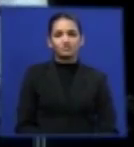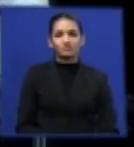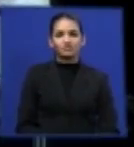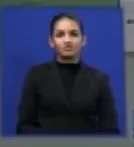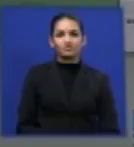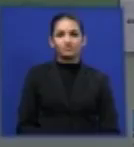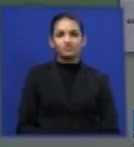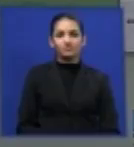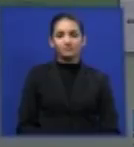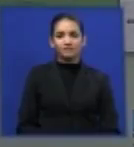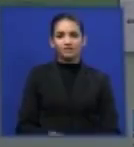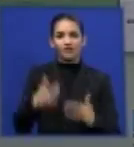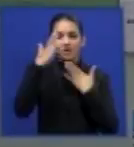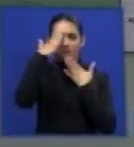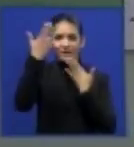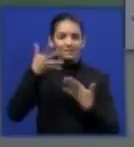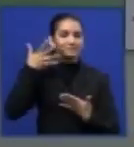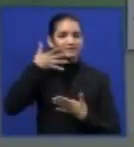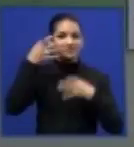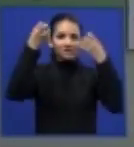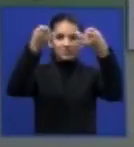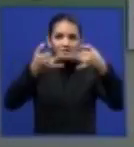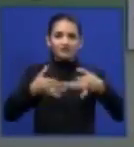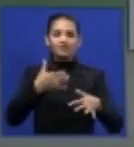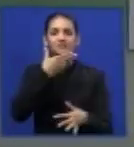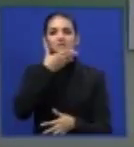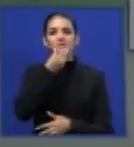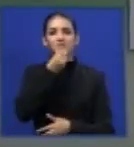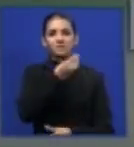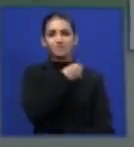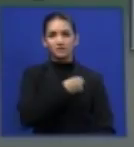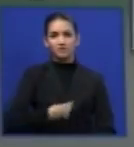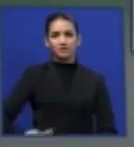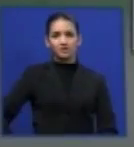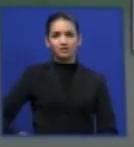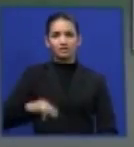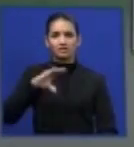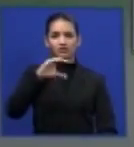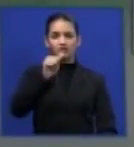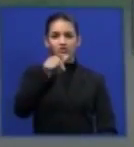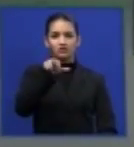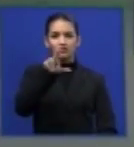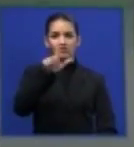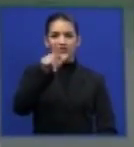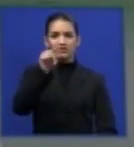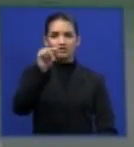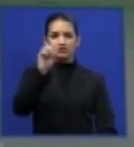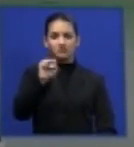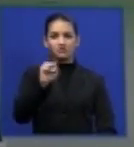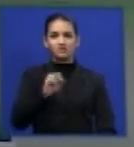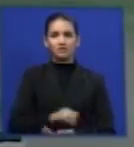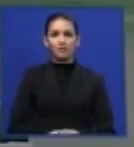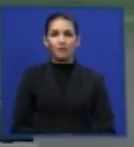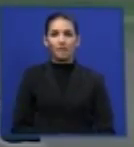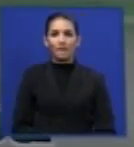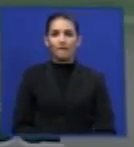agradeço a exposição do Senhor Ministro e passo